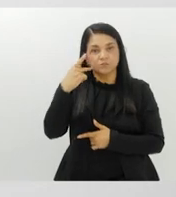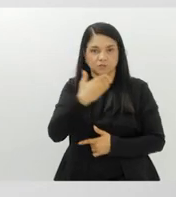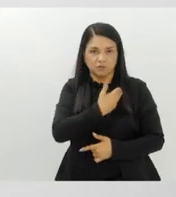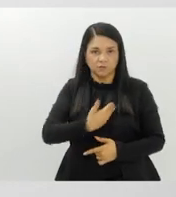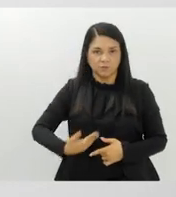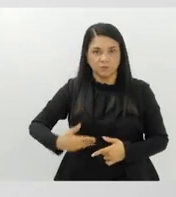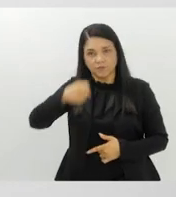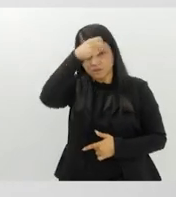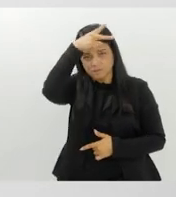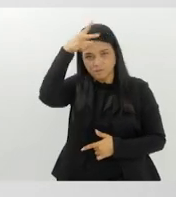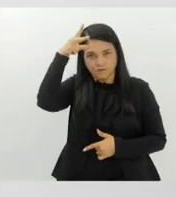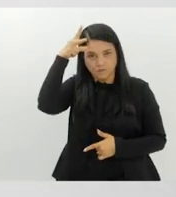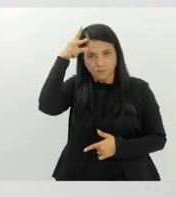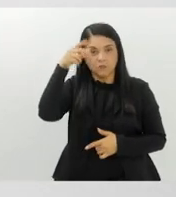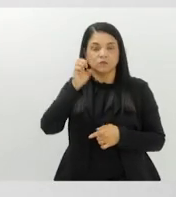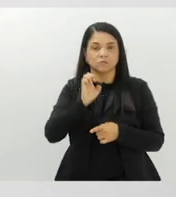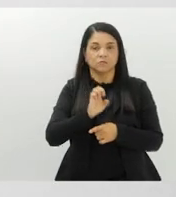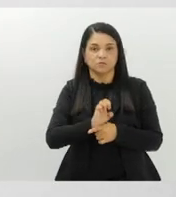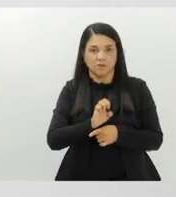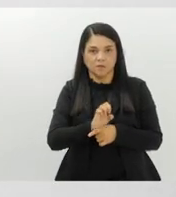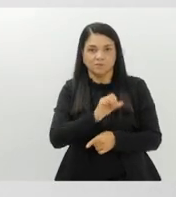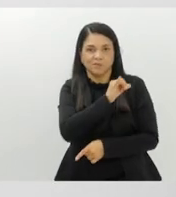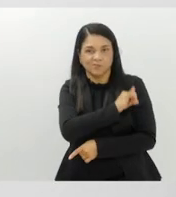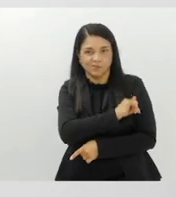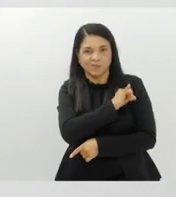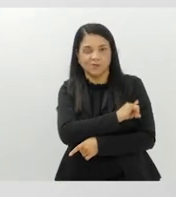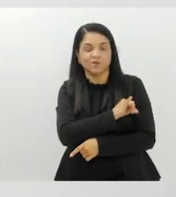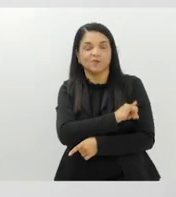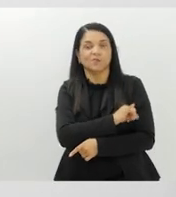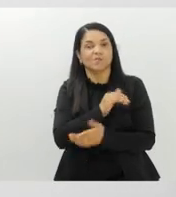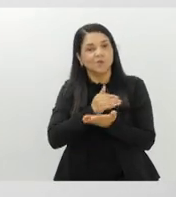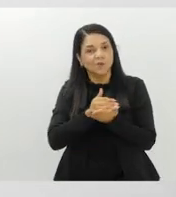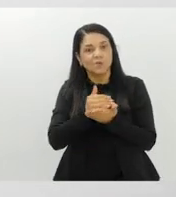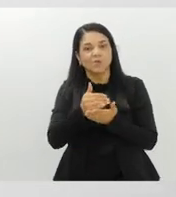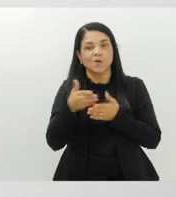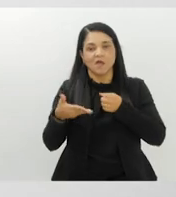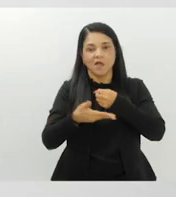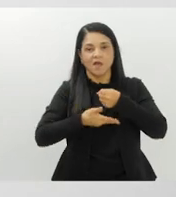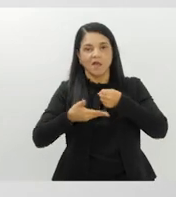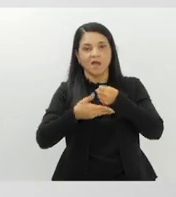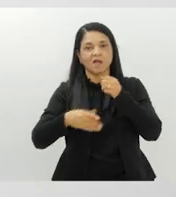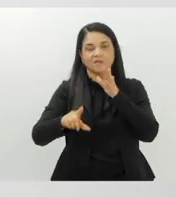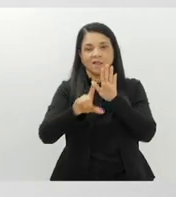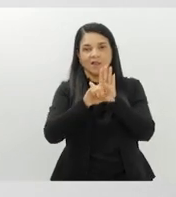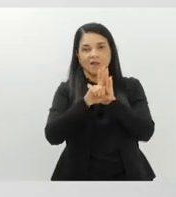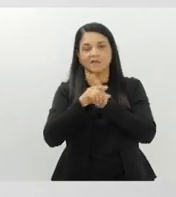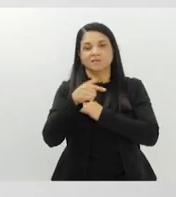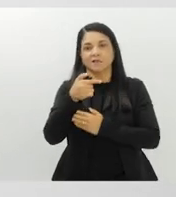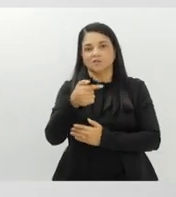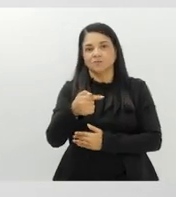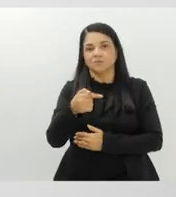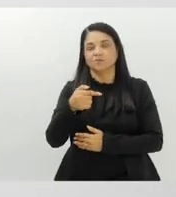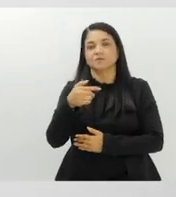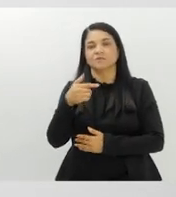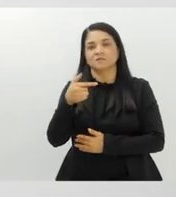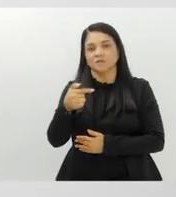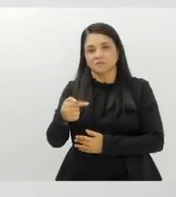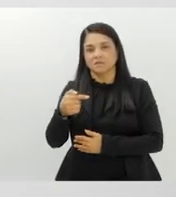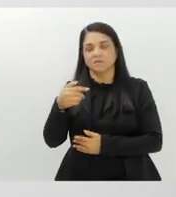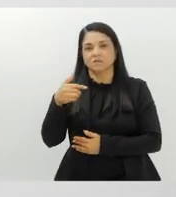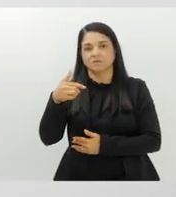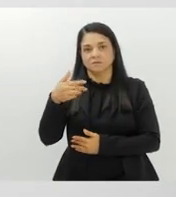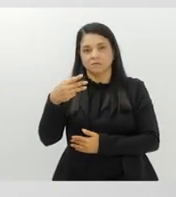da Prefeitura e do Estado também, a partir da Lei 7.390 de